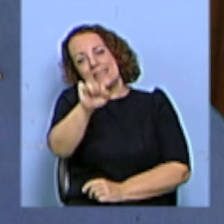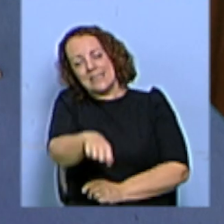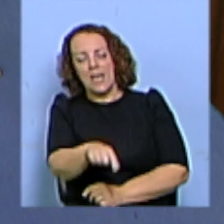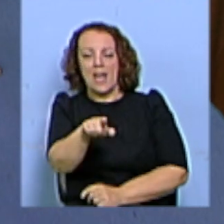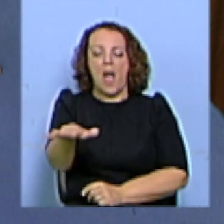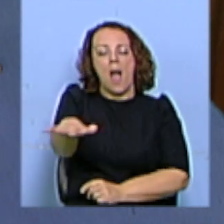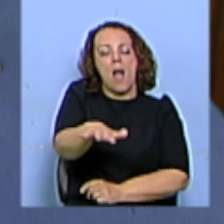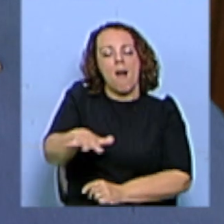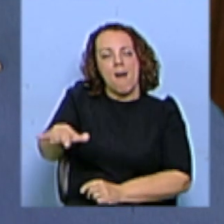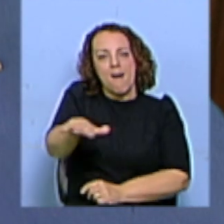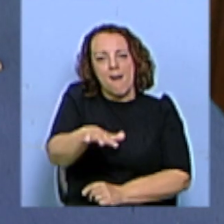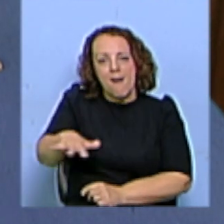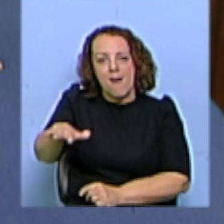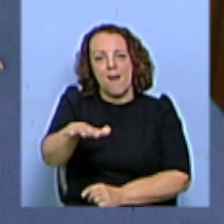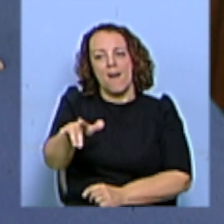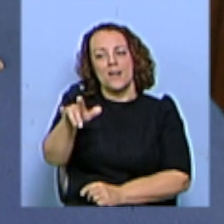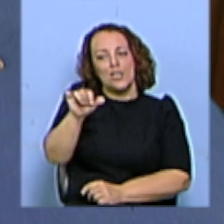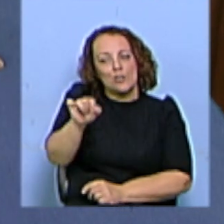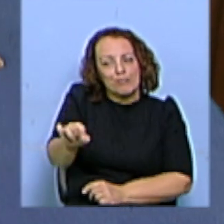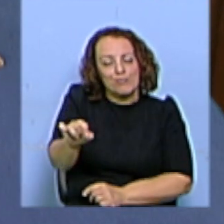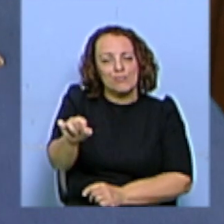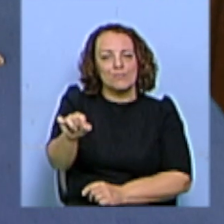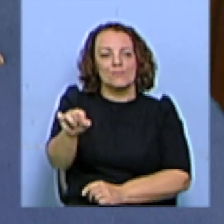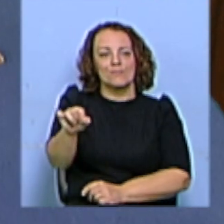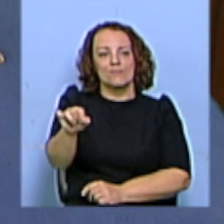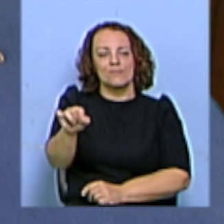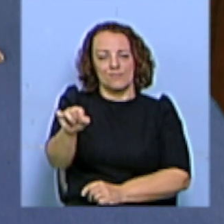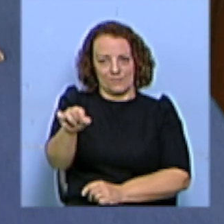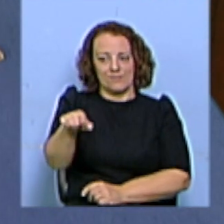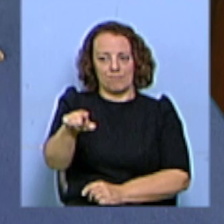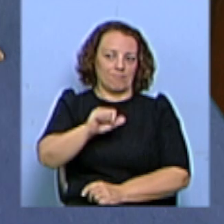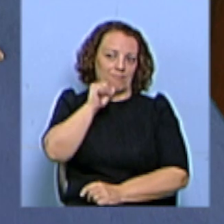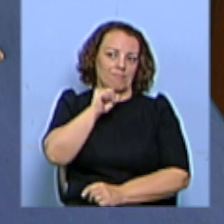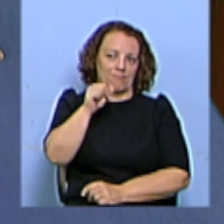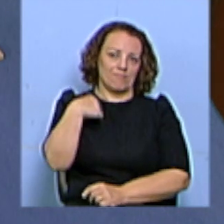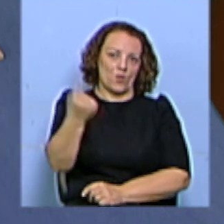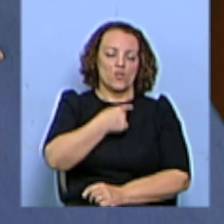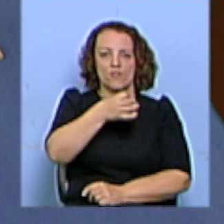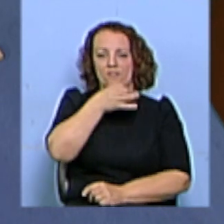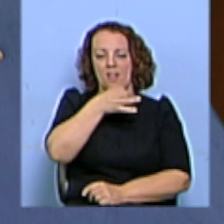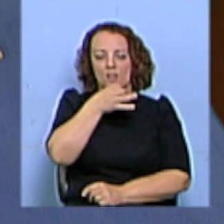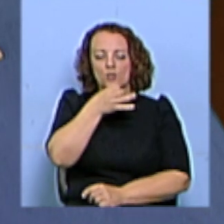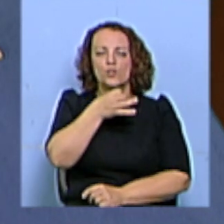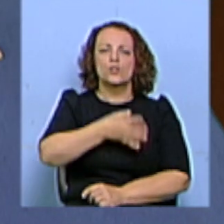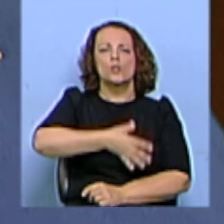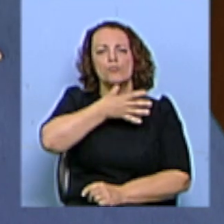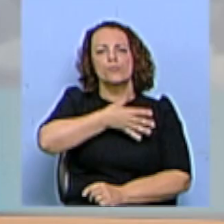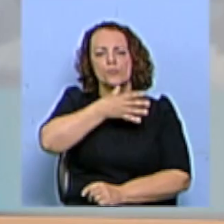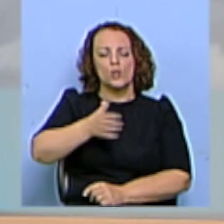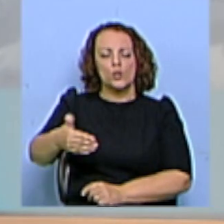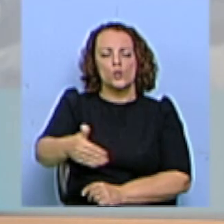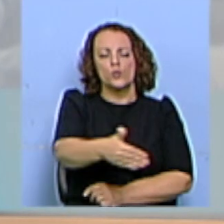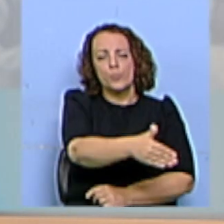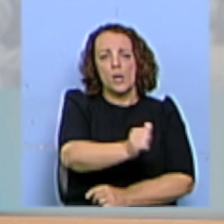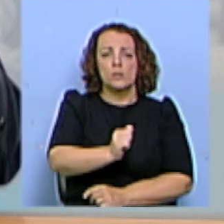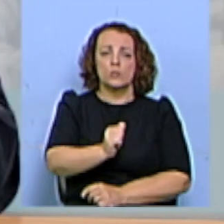é uma área onde, aí falámos muitas vezes dos sermões de Santo António aos peixes, podia ser a mim, porque